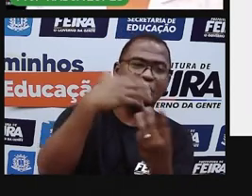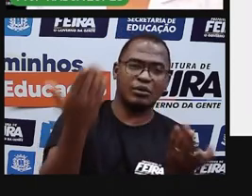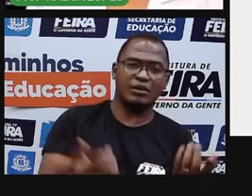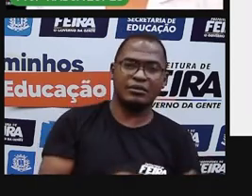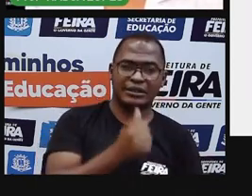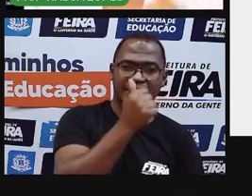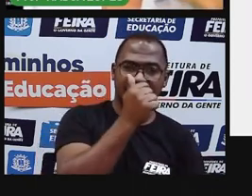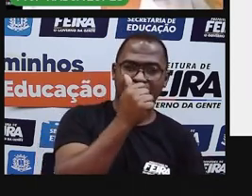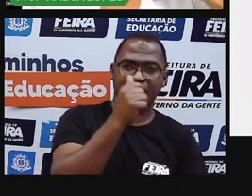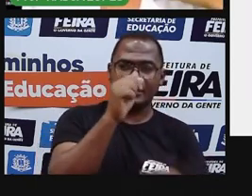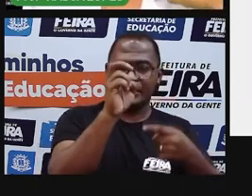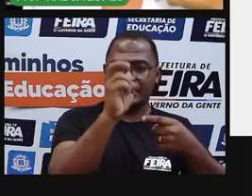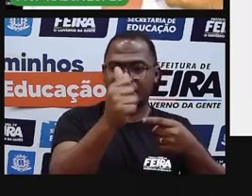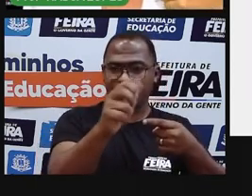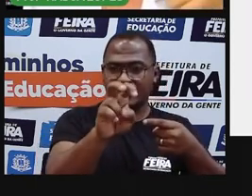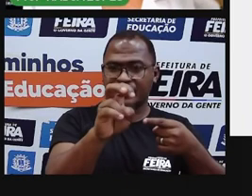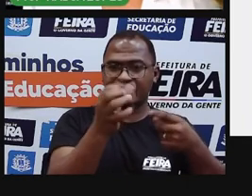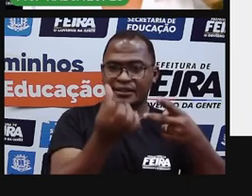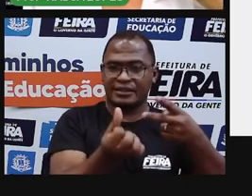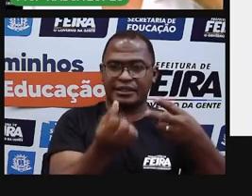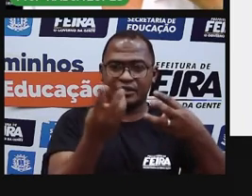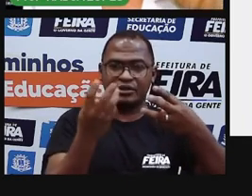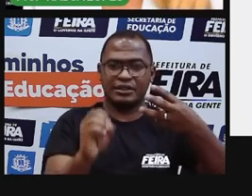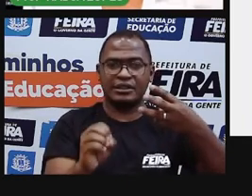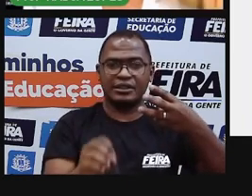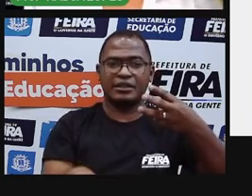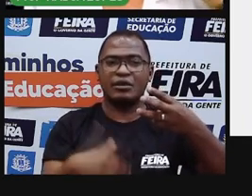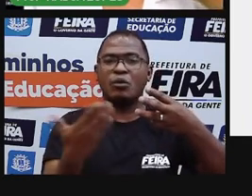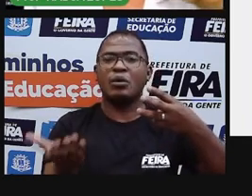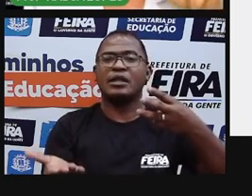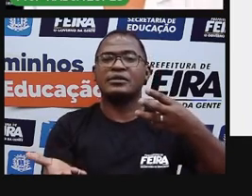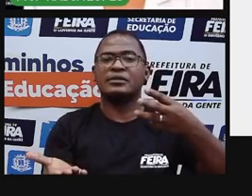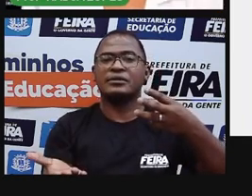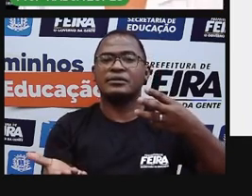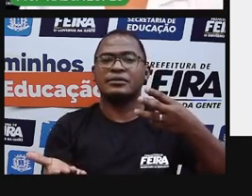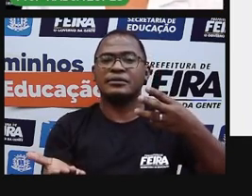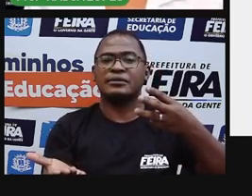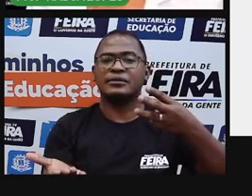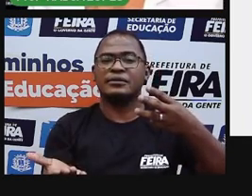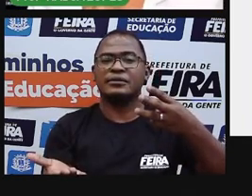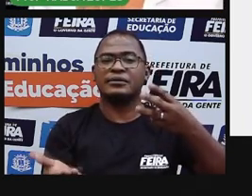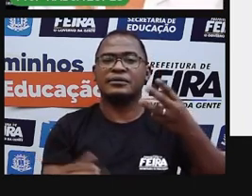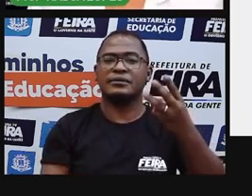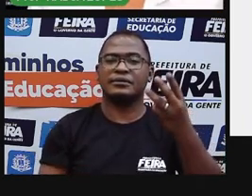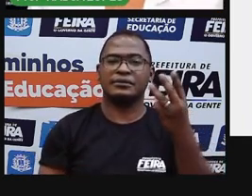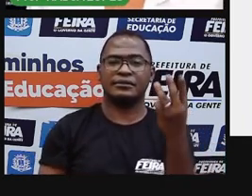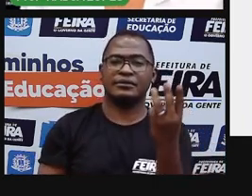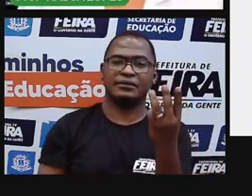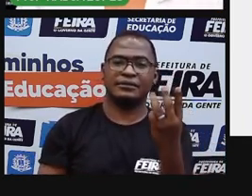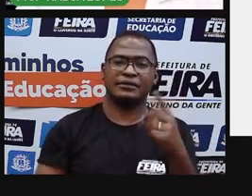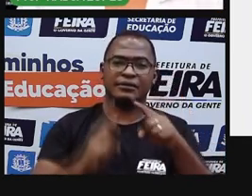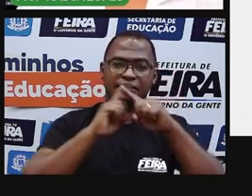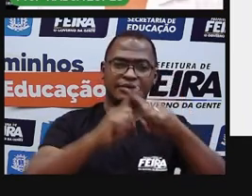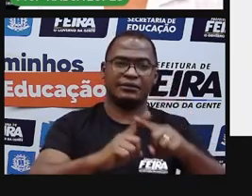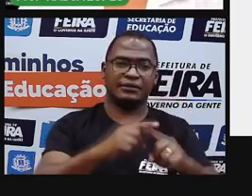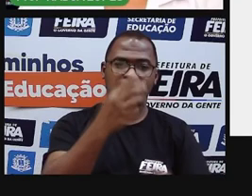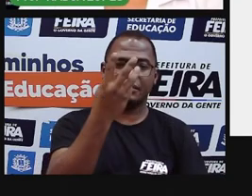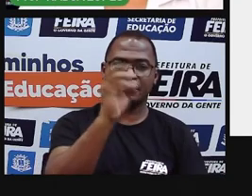1568 30 se a gente sabe que não largar de né 10 duas 10 20 e 30 só pode seu 31